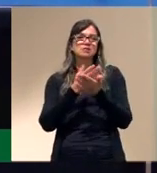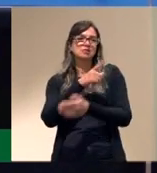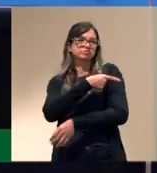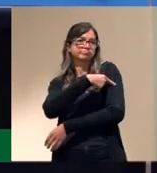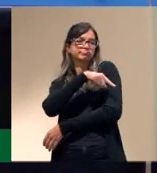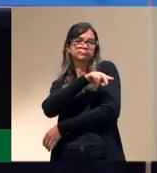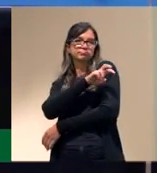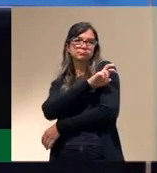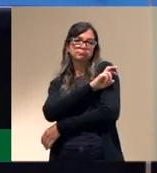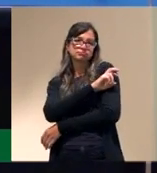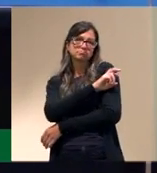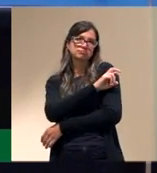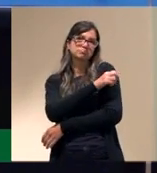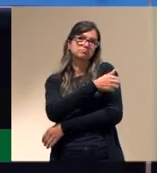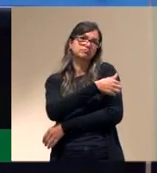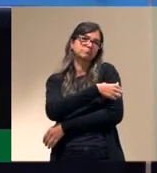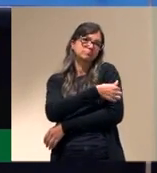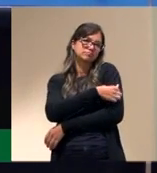ou no ensino fundamental.